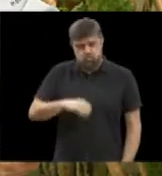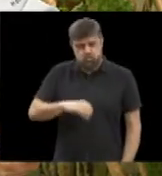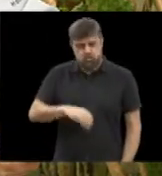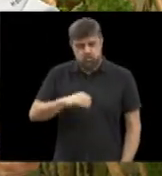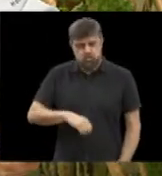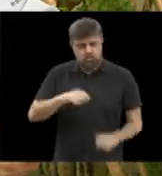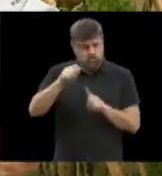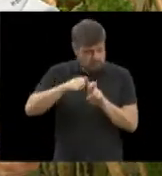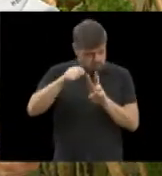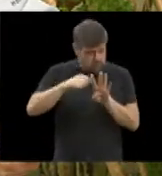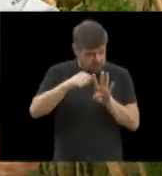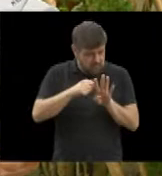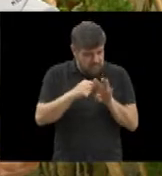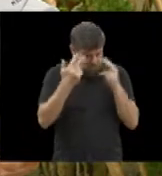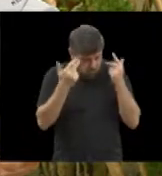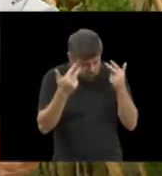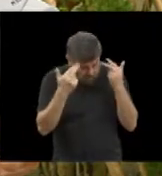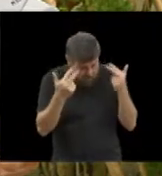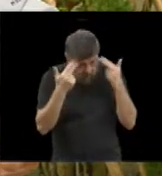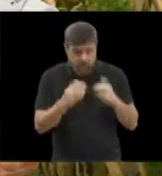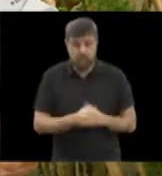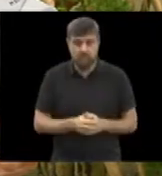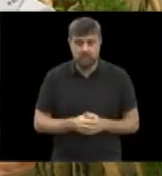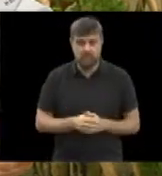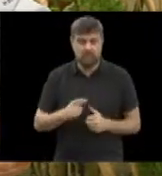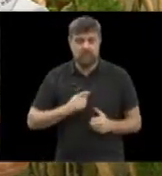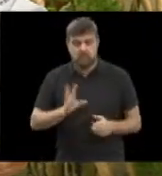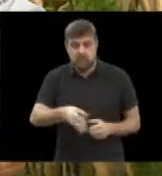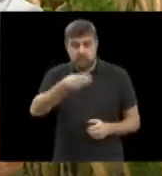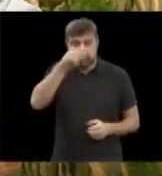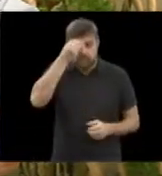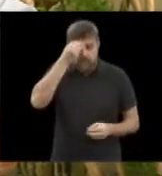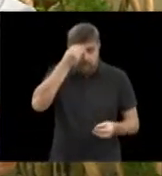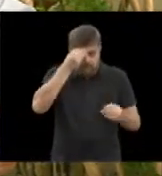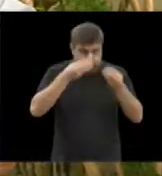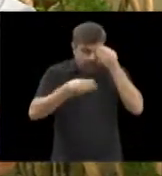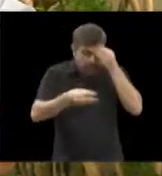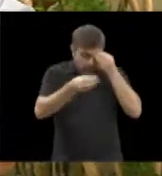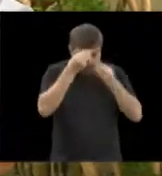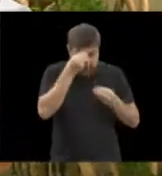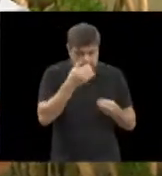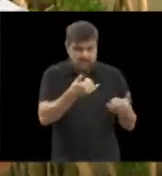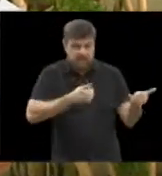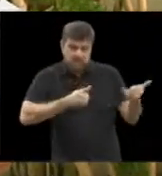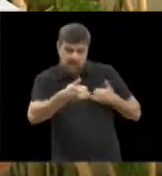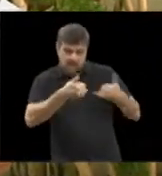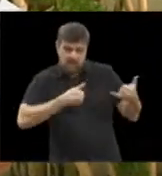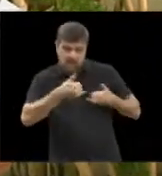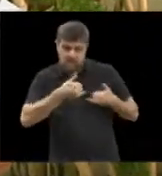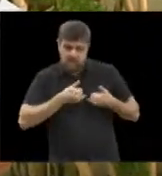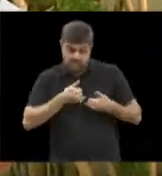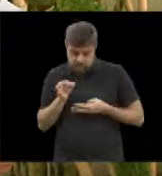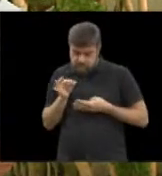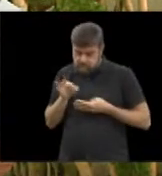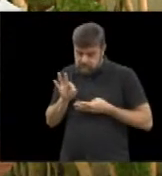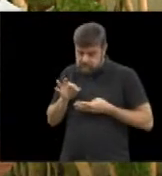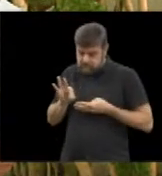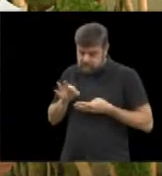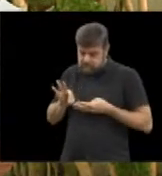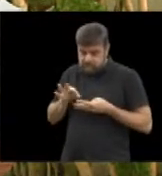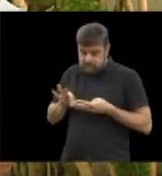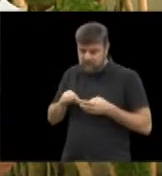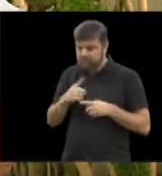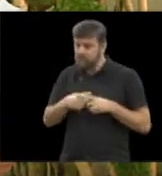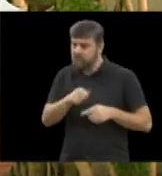menstrua todo mês? Quando você vai tentando entender tudo isso que ela vai te contando, você vai pontuando. Então, por que